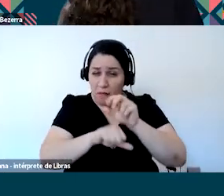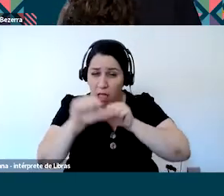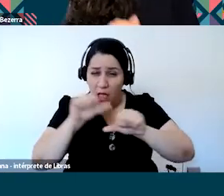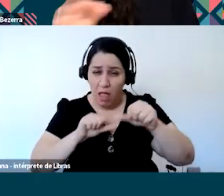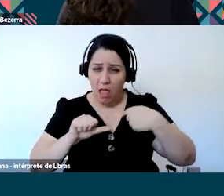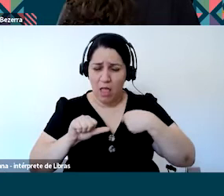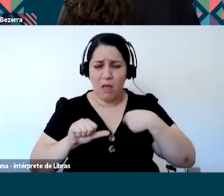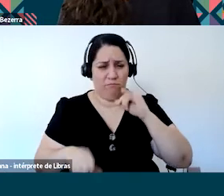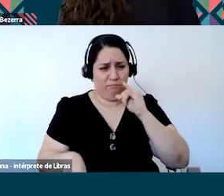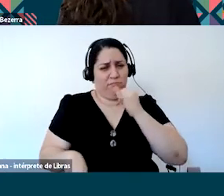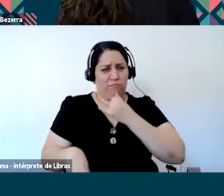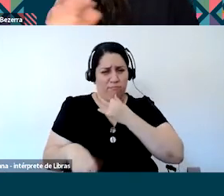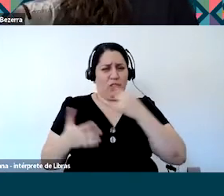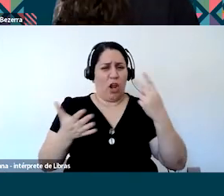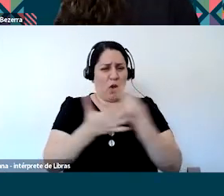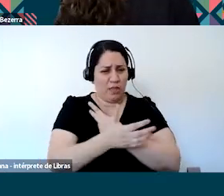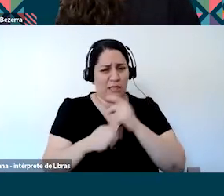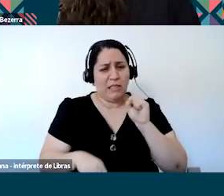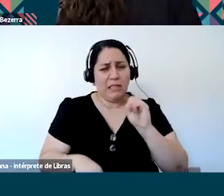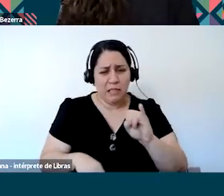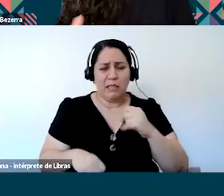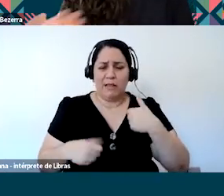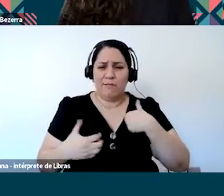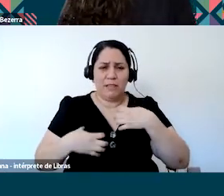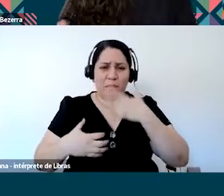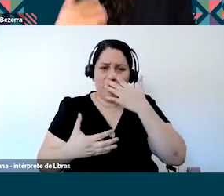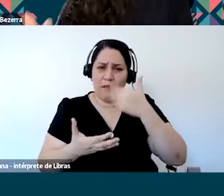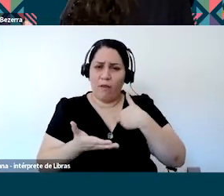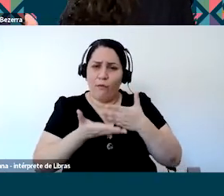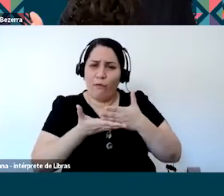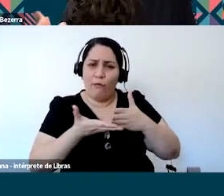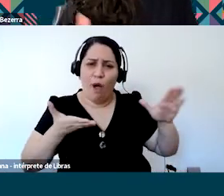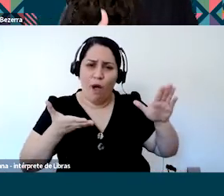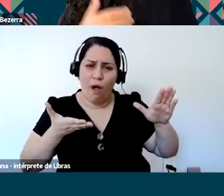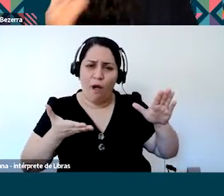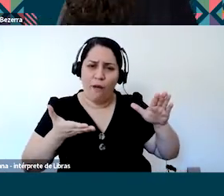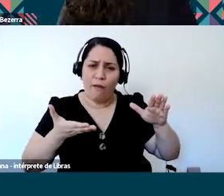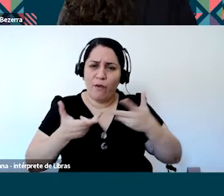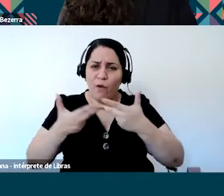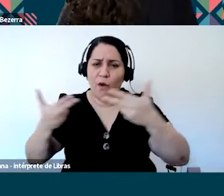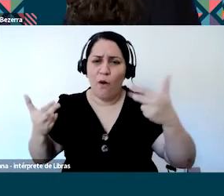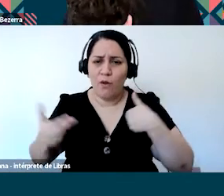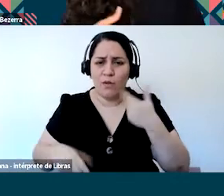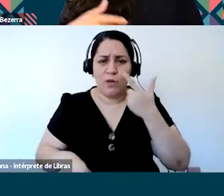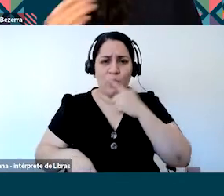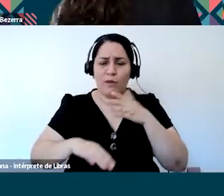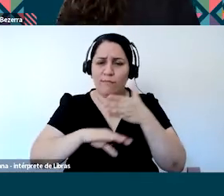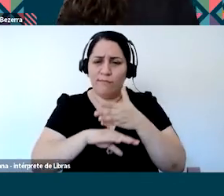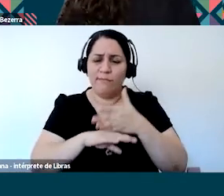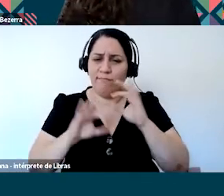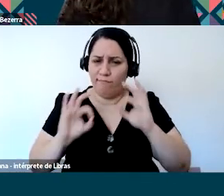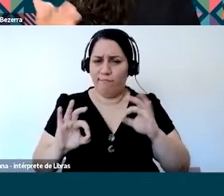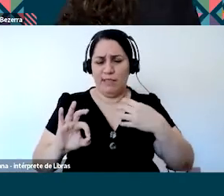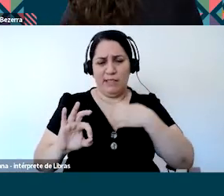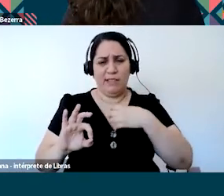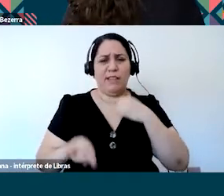bastante triste nesses 2 acontecimentos. Me senti que eu fui excluída da sociedade e